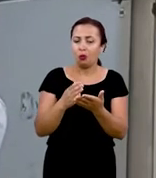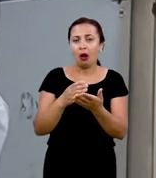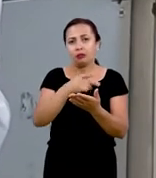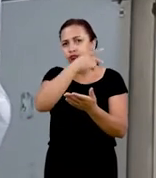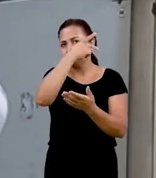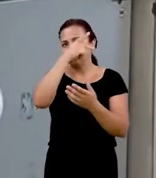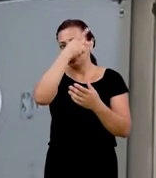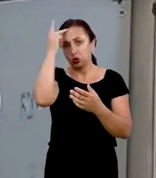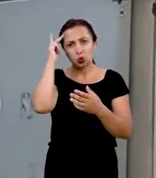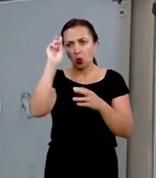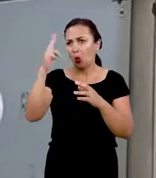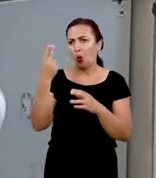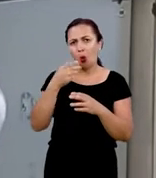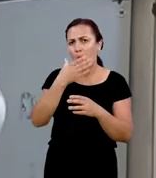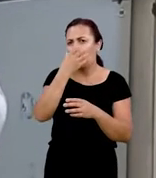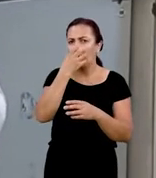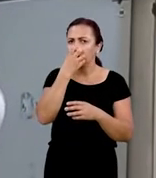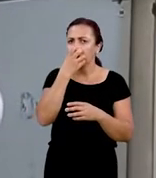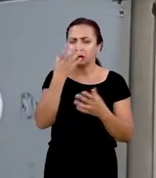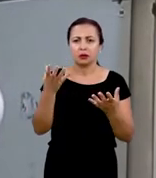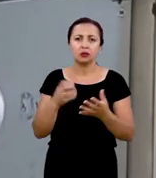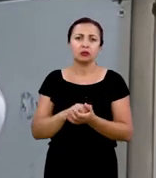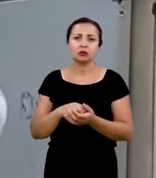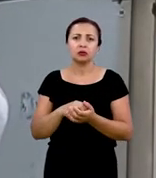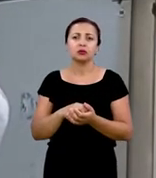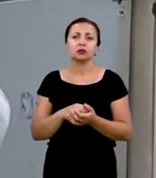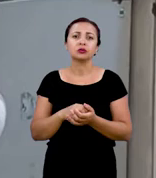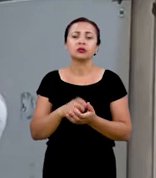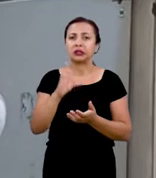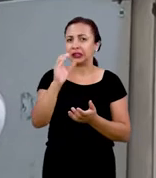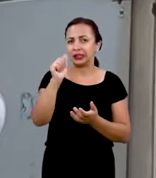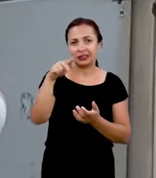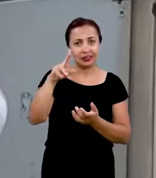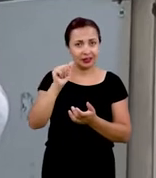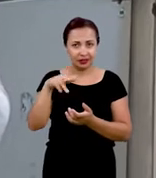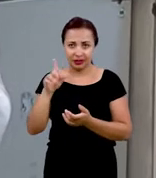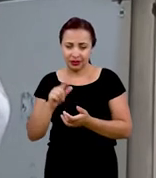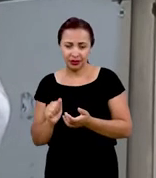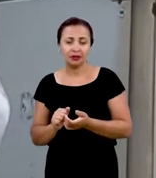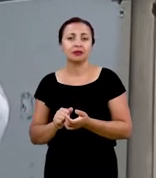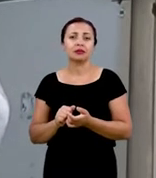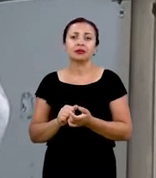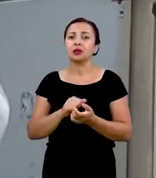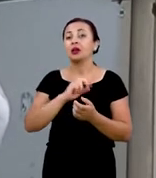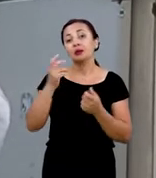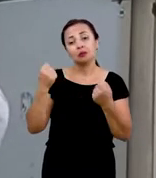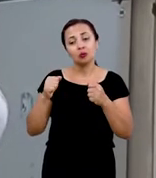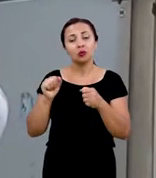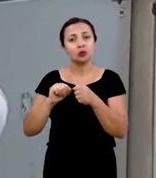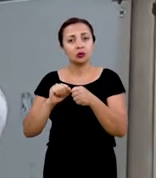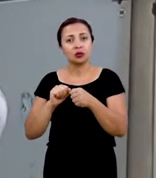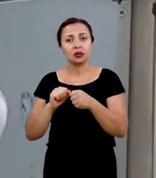seja humano ou seja canino, né, de leishmaniose. E a partir daí eles podem fazer políticas de